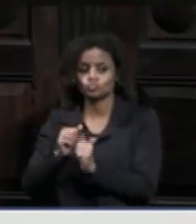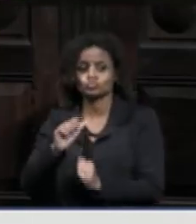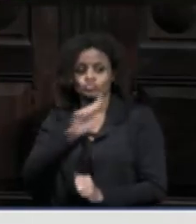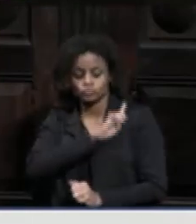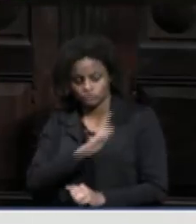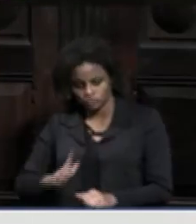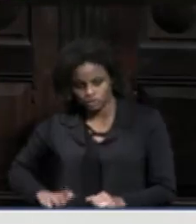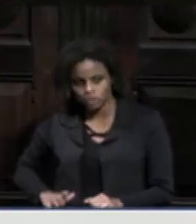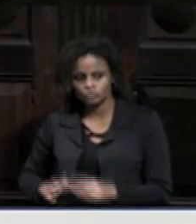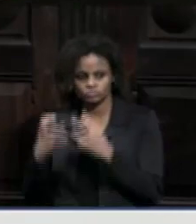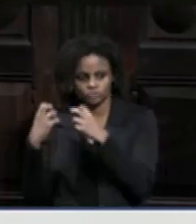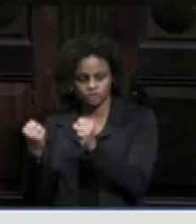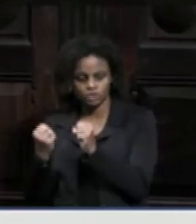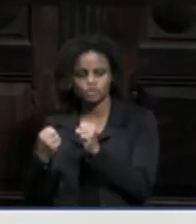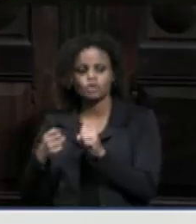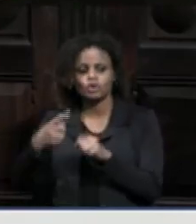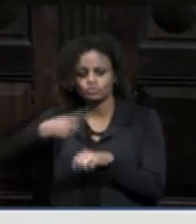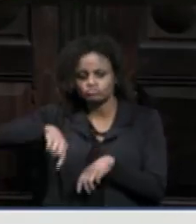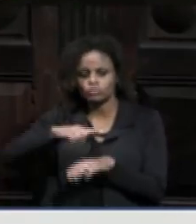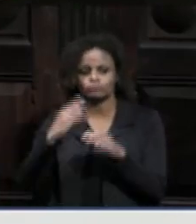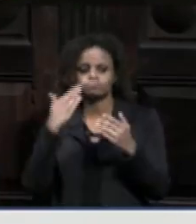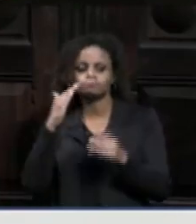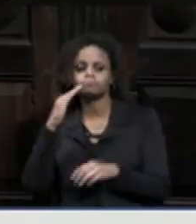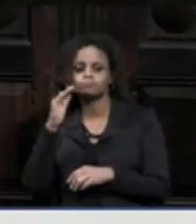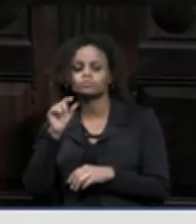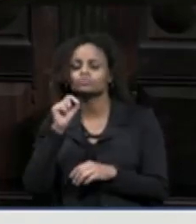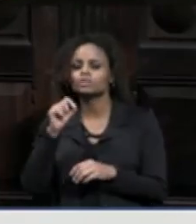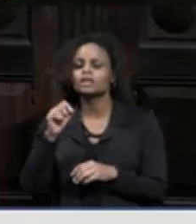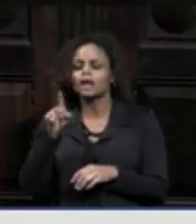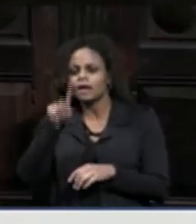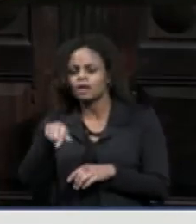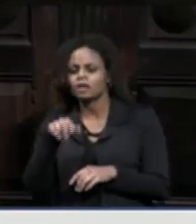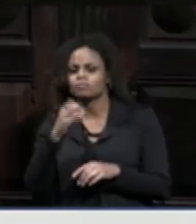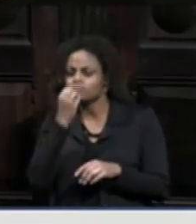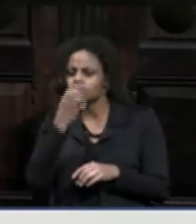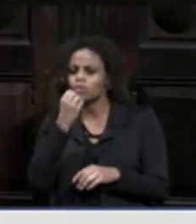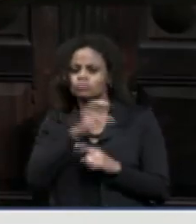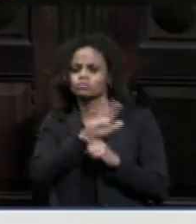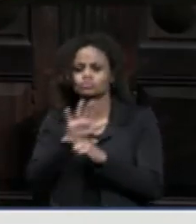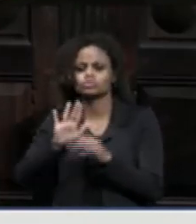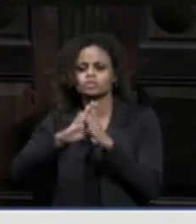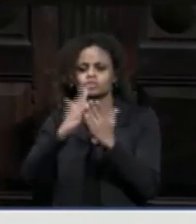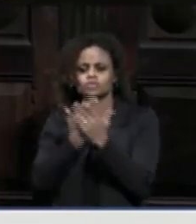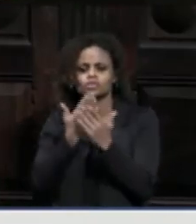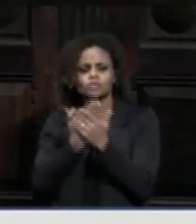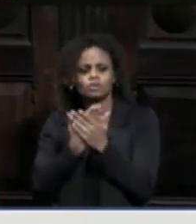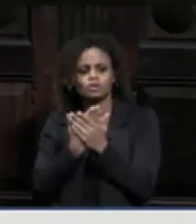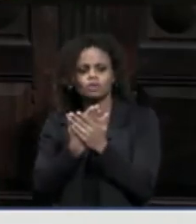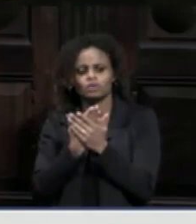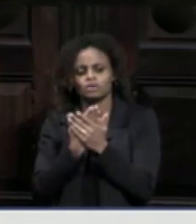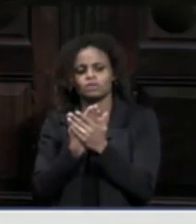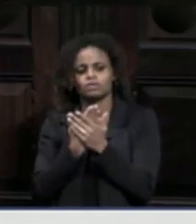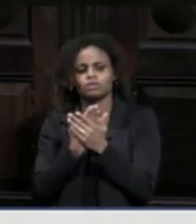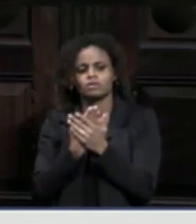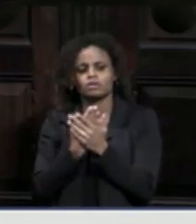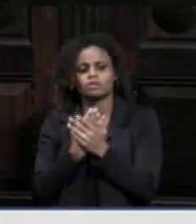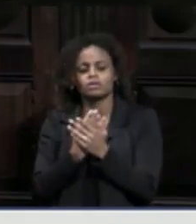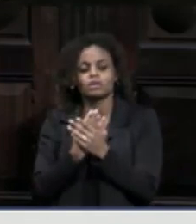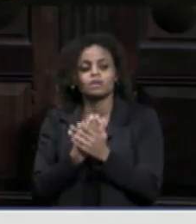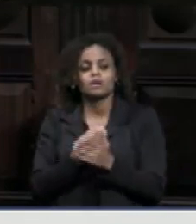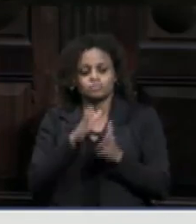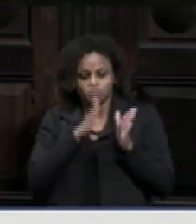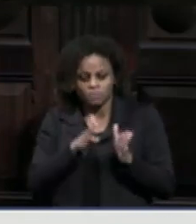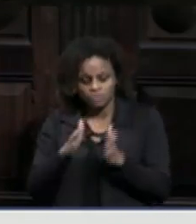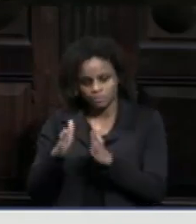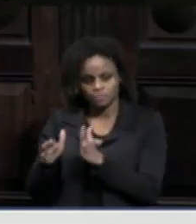gente tivesse um entendimento de que seria bom para as escolas voltarmos a ter processo consultivo para as escolas. E